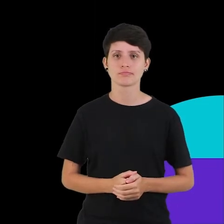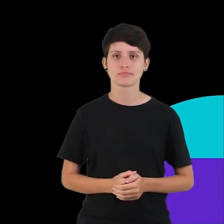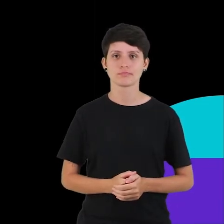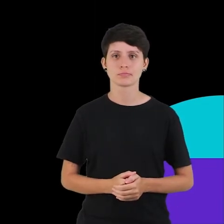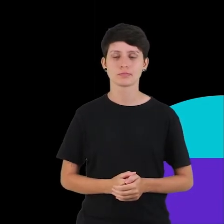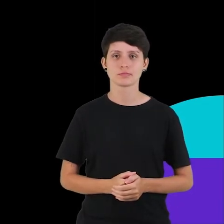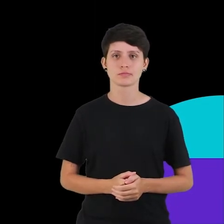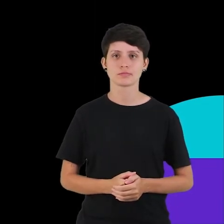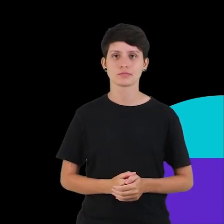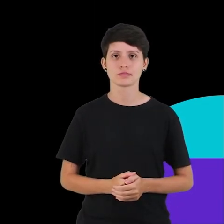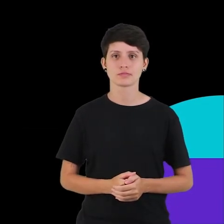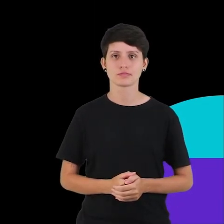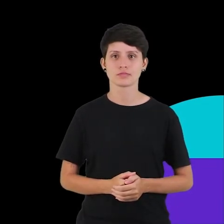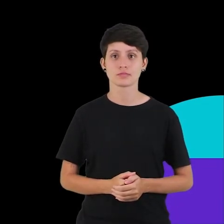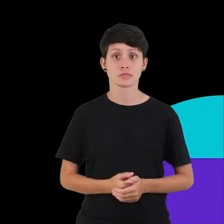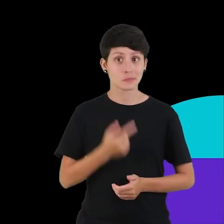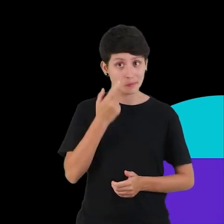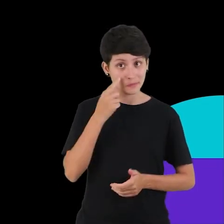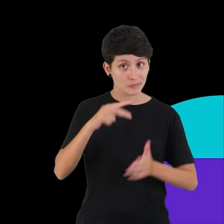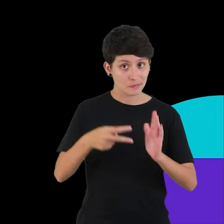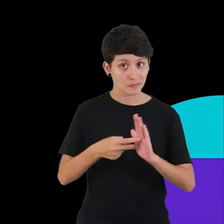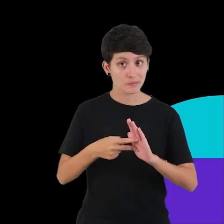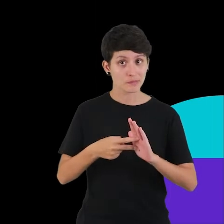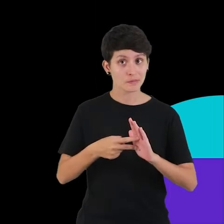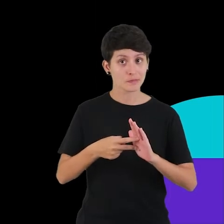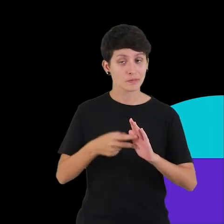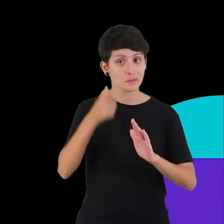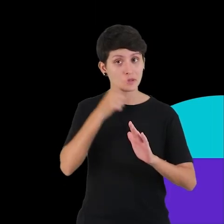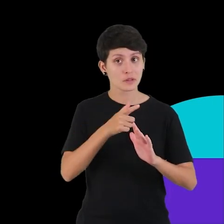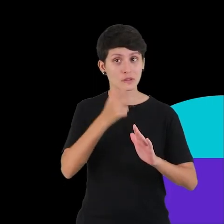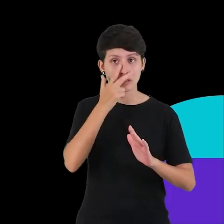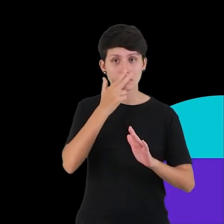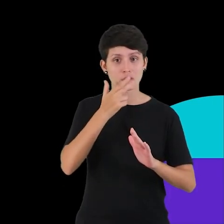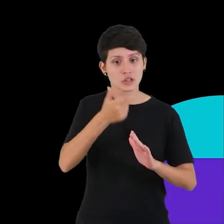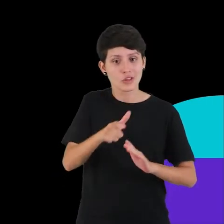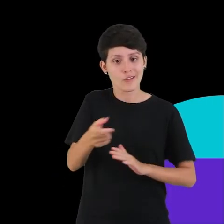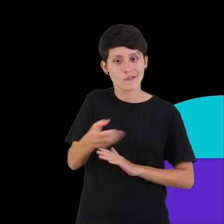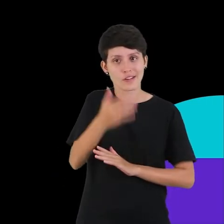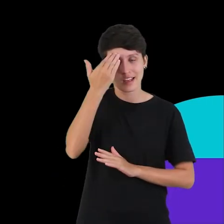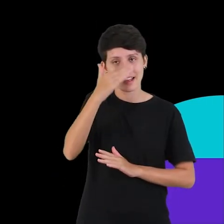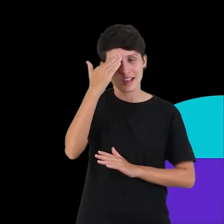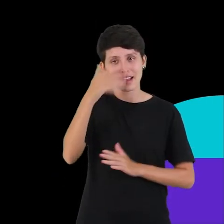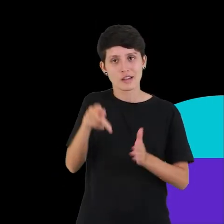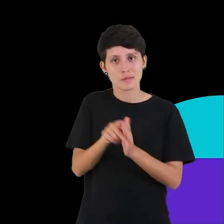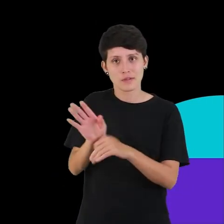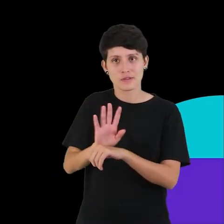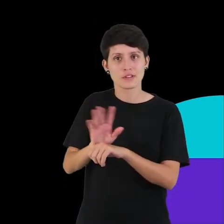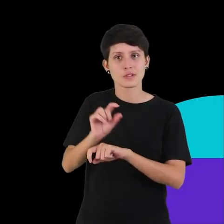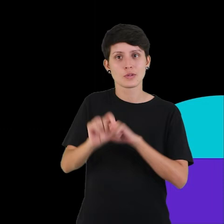Legal. O que mais, gente? Como que essas histórias se relacionam?